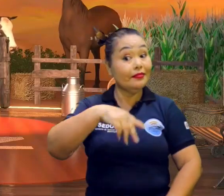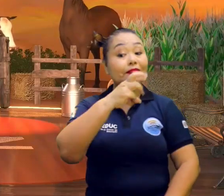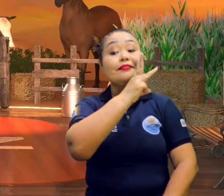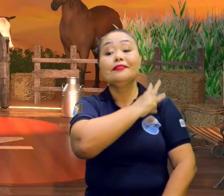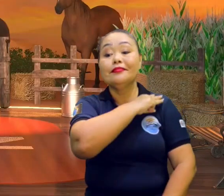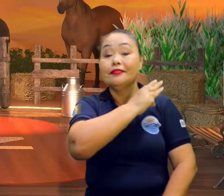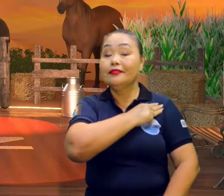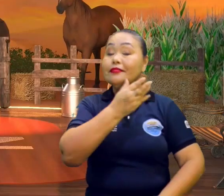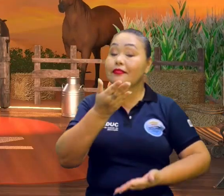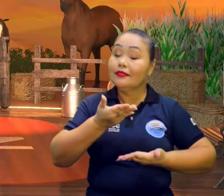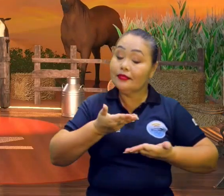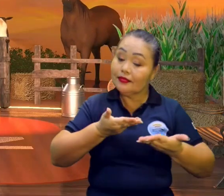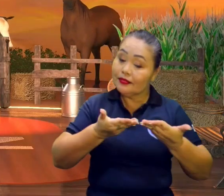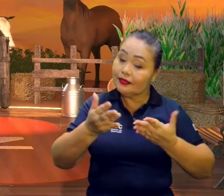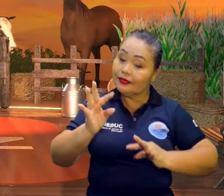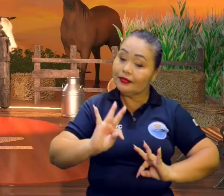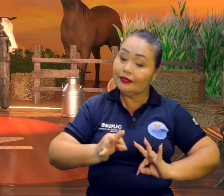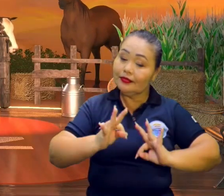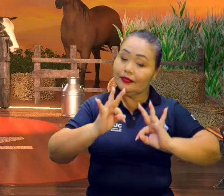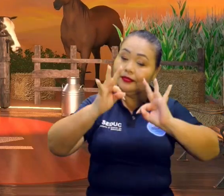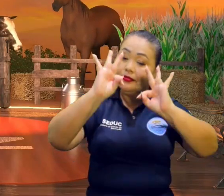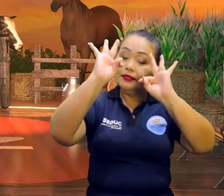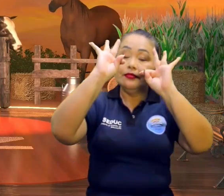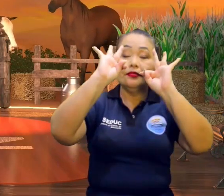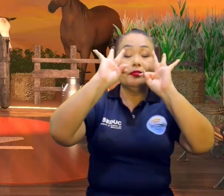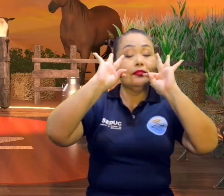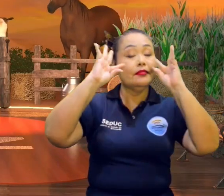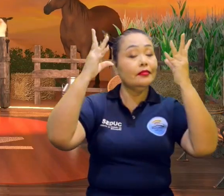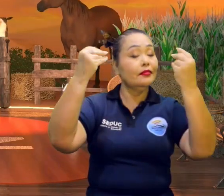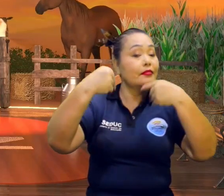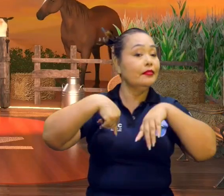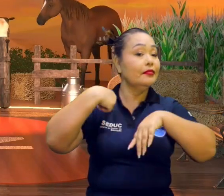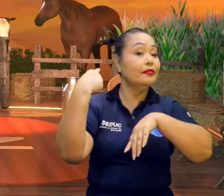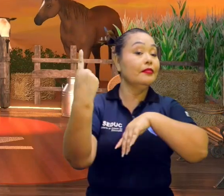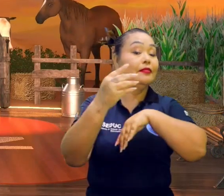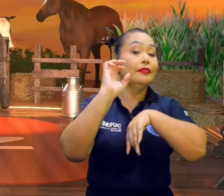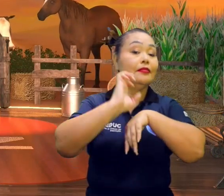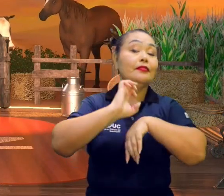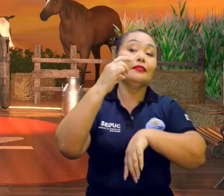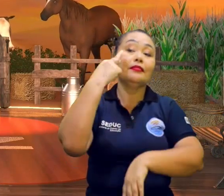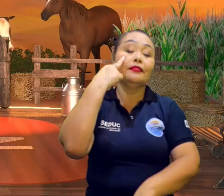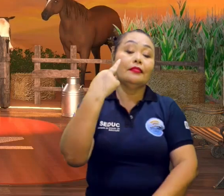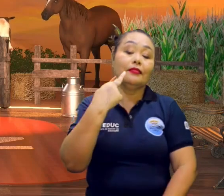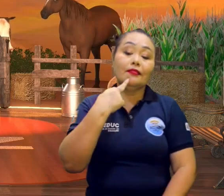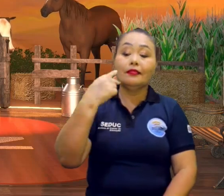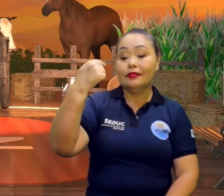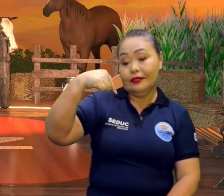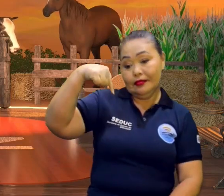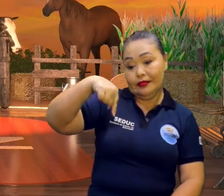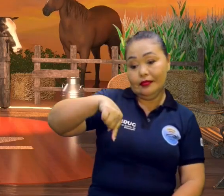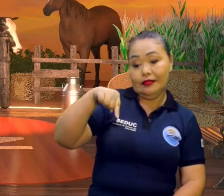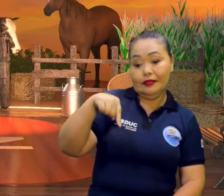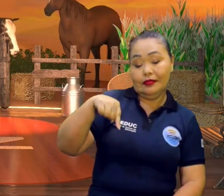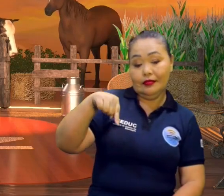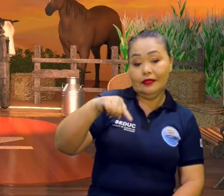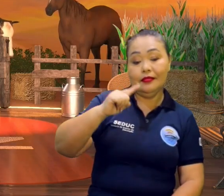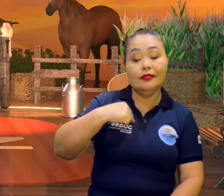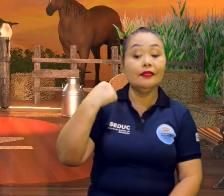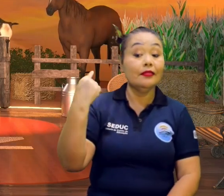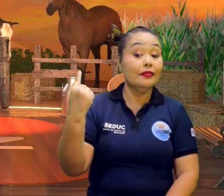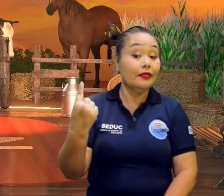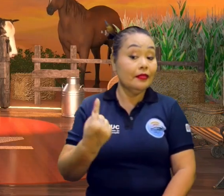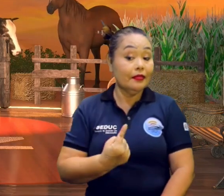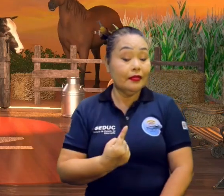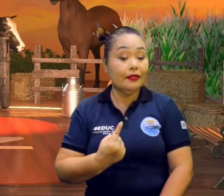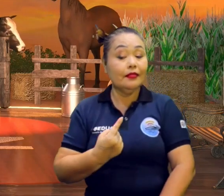para todo o nosso estado de Rondônia. E a gente já quer deixar aqui os nossos